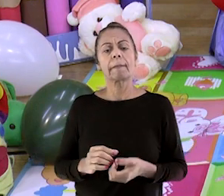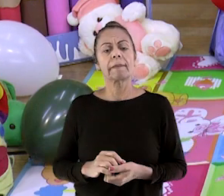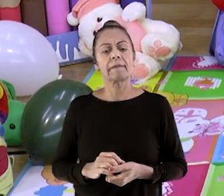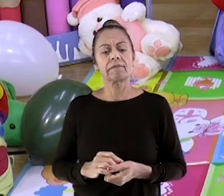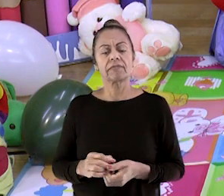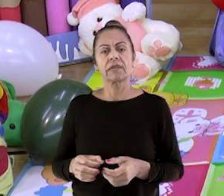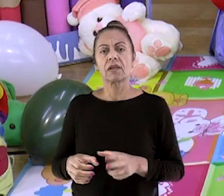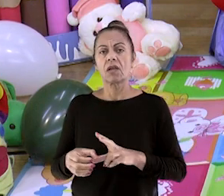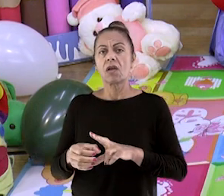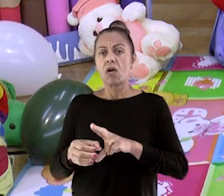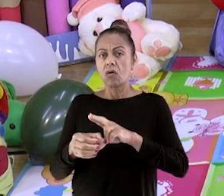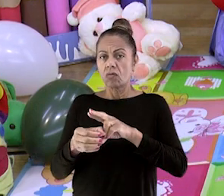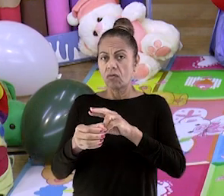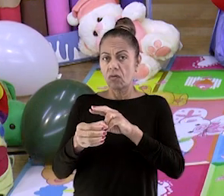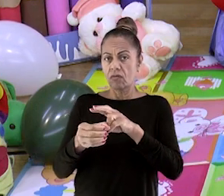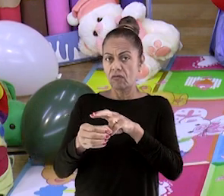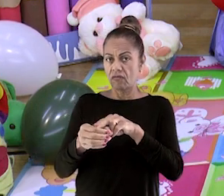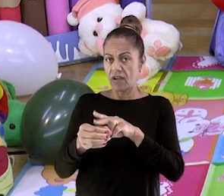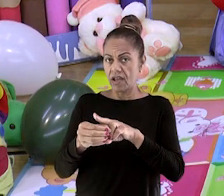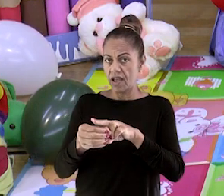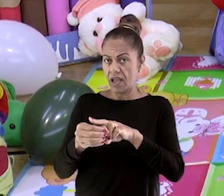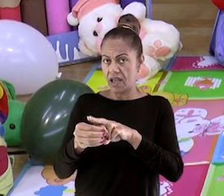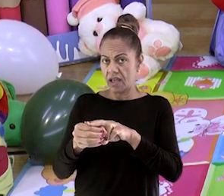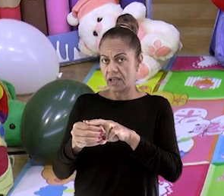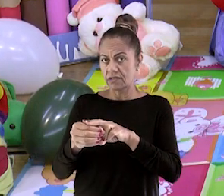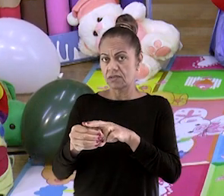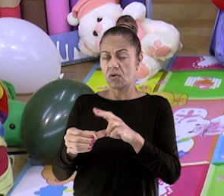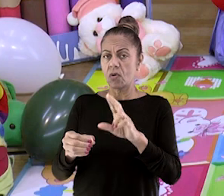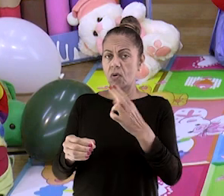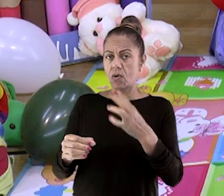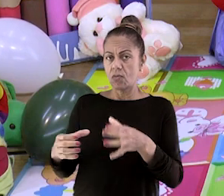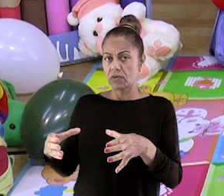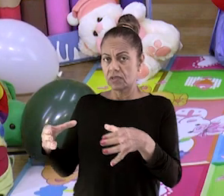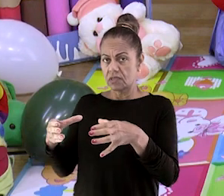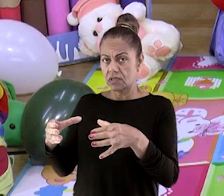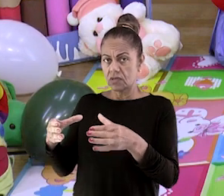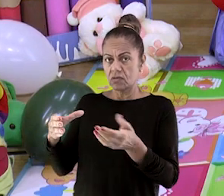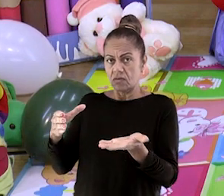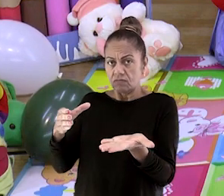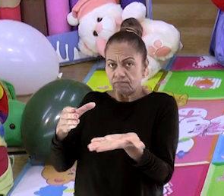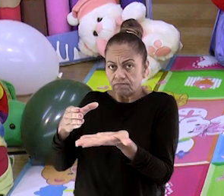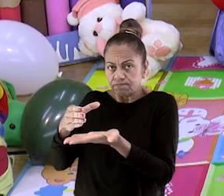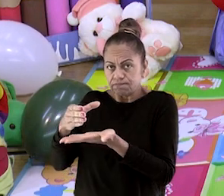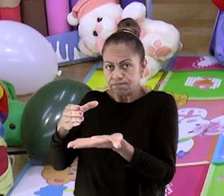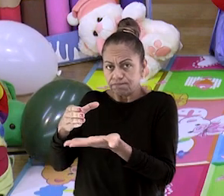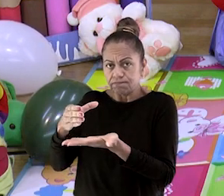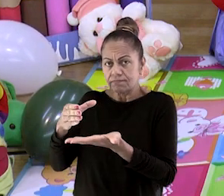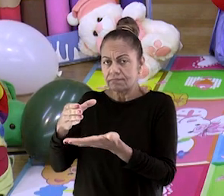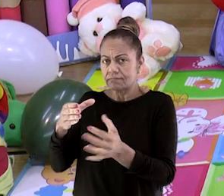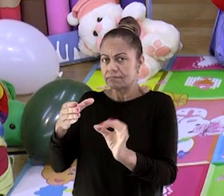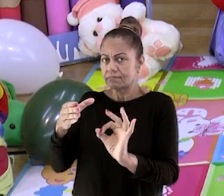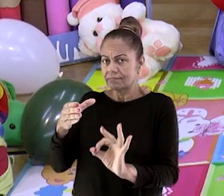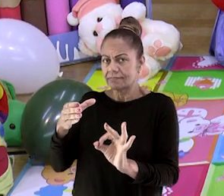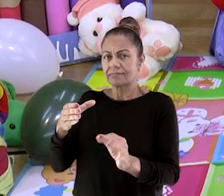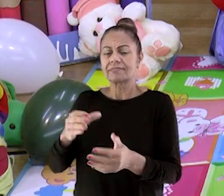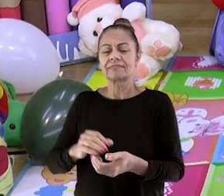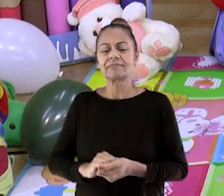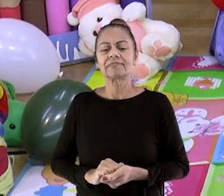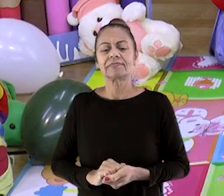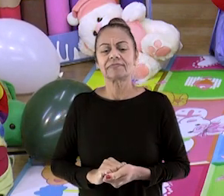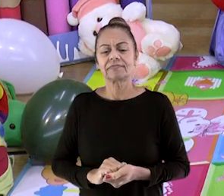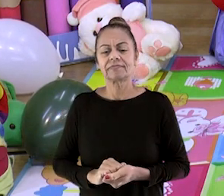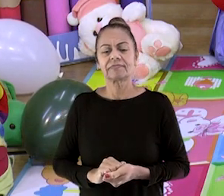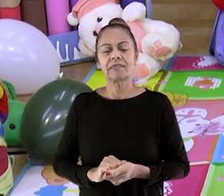no vaso ou no penico com fundo pinico tem que ter fundo não será mais